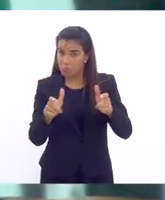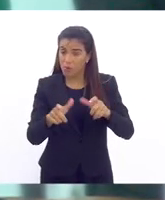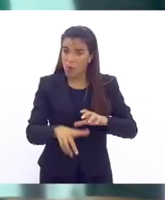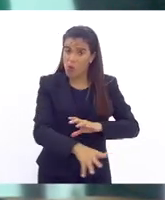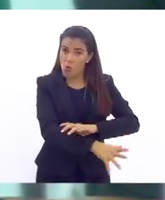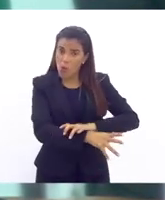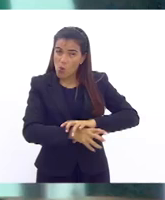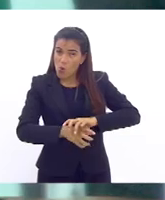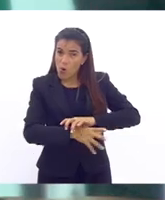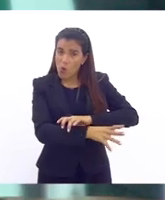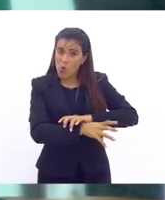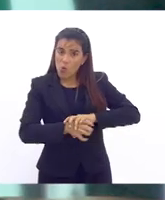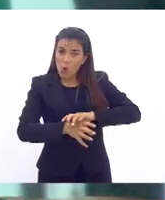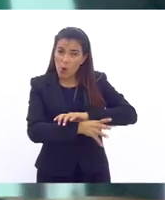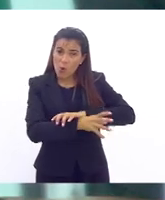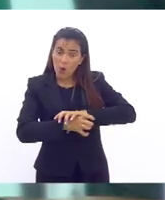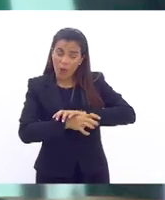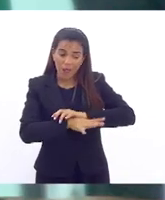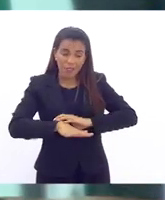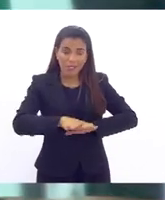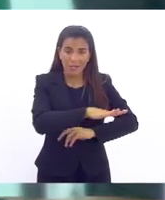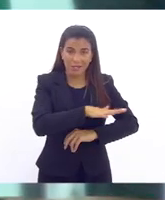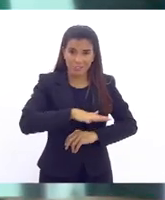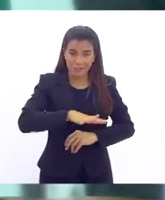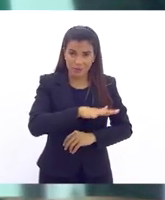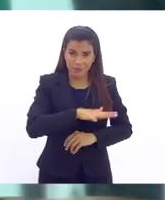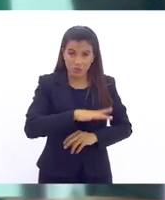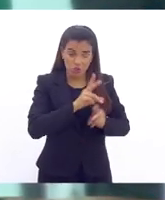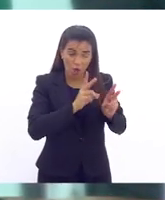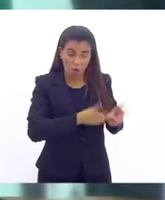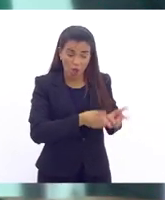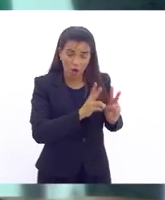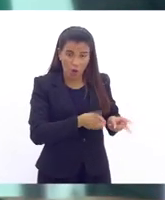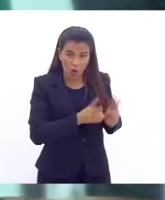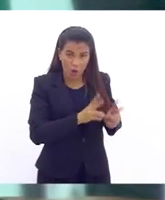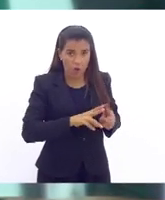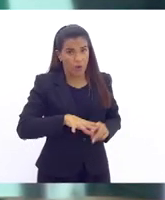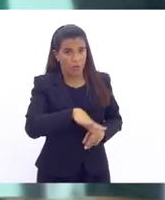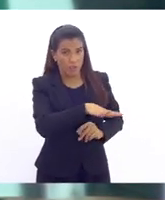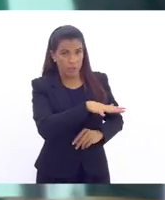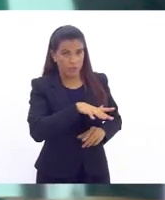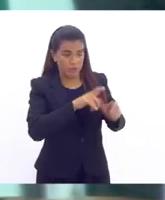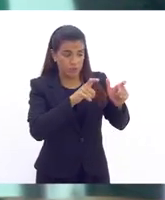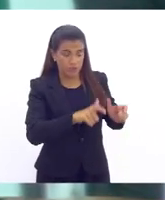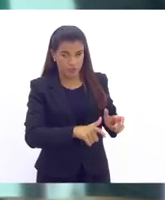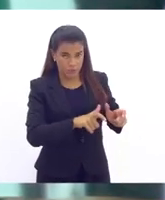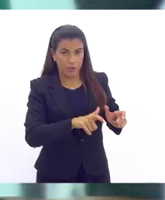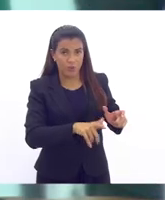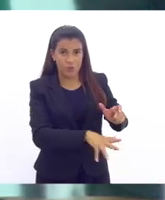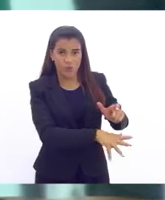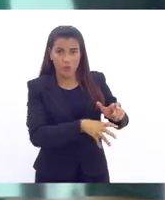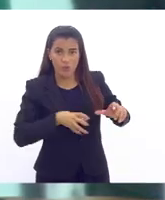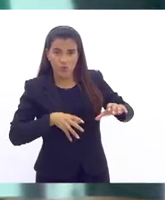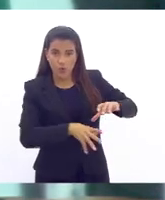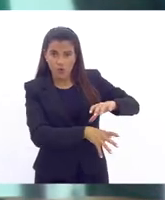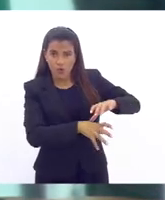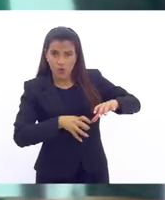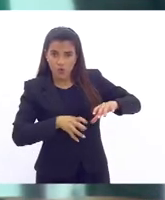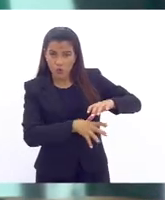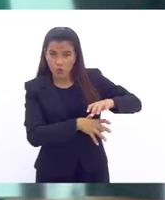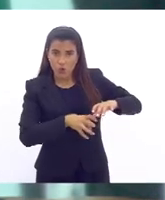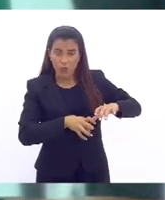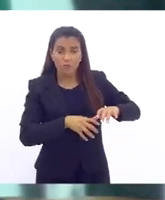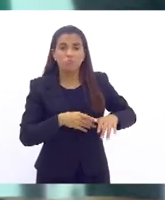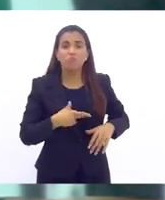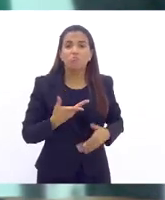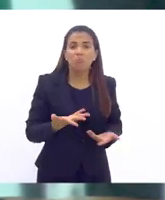dragagem feita naquela naquela região ela só pode ser feita naquela região você faz você faz é a questão vocacional Qual